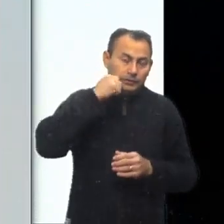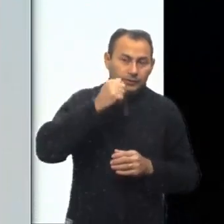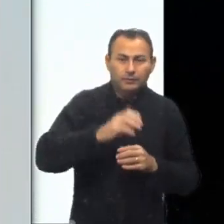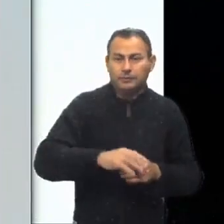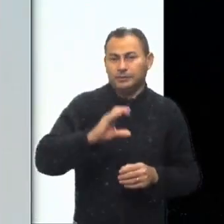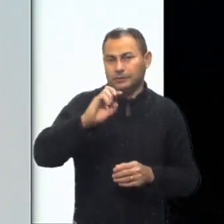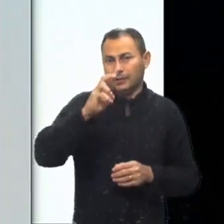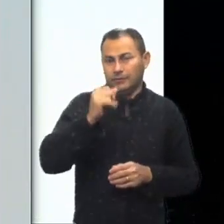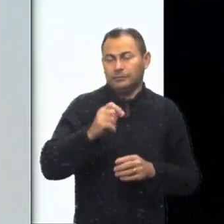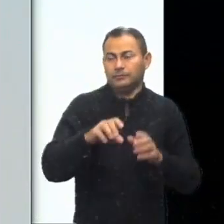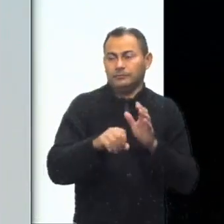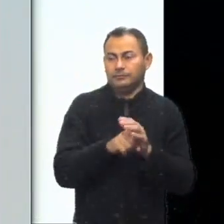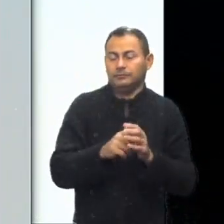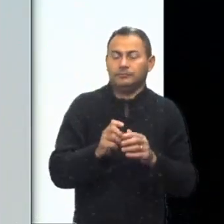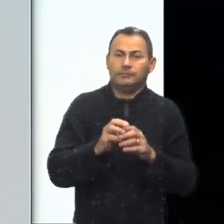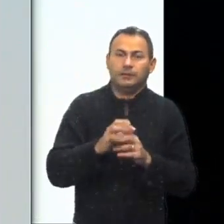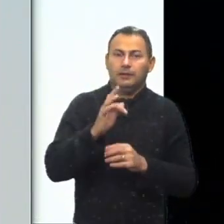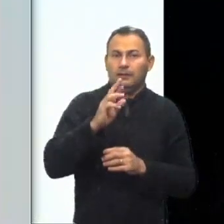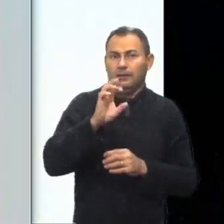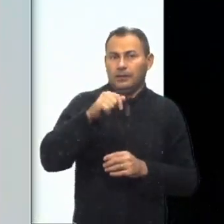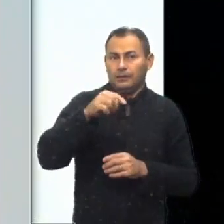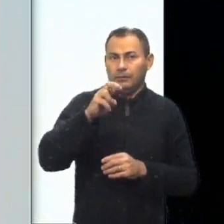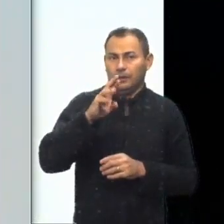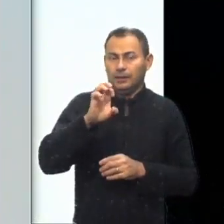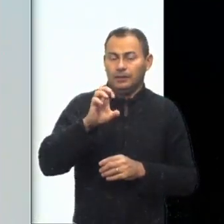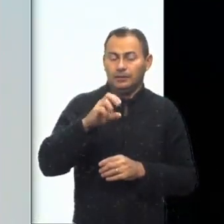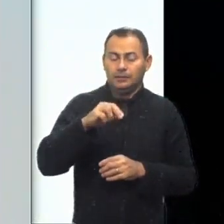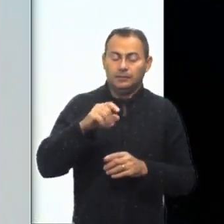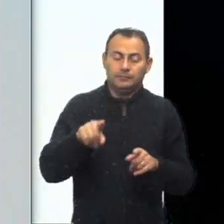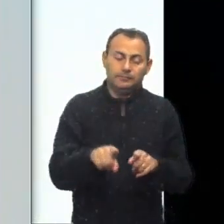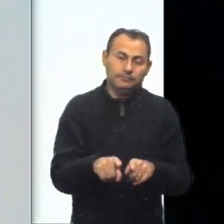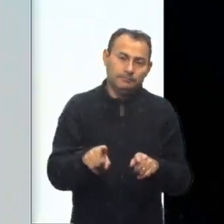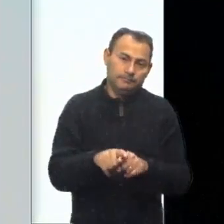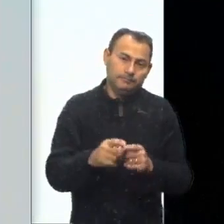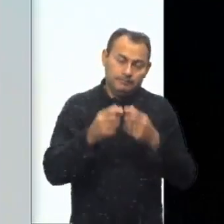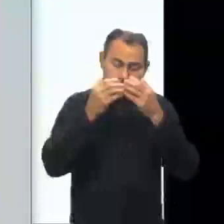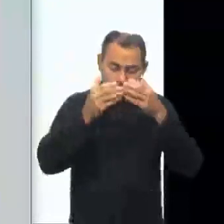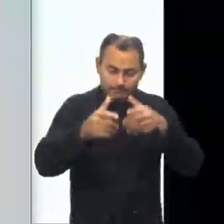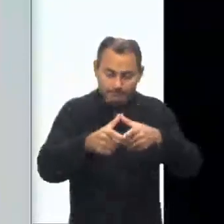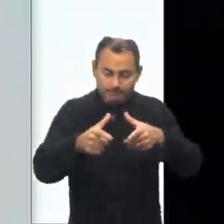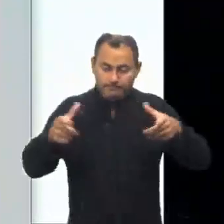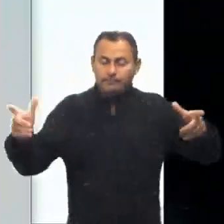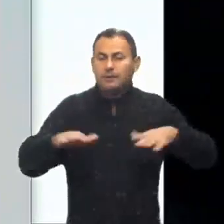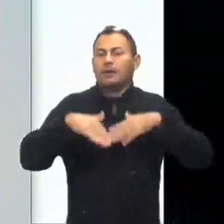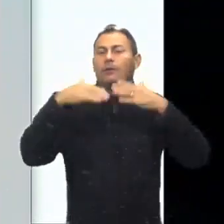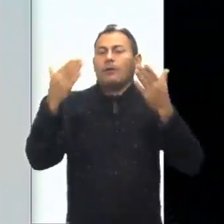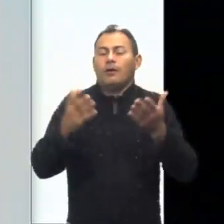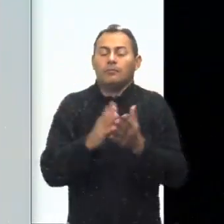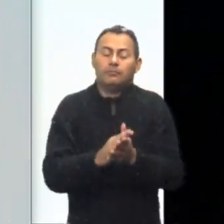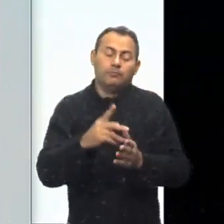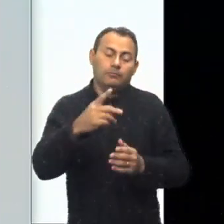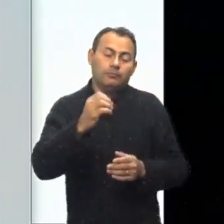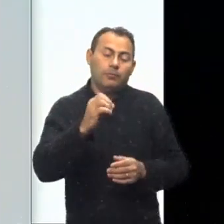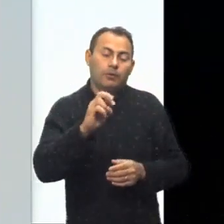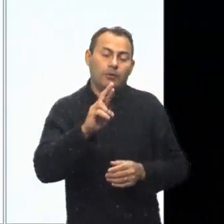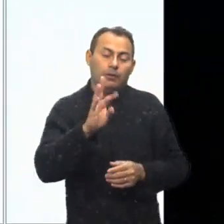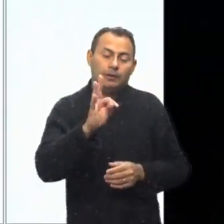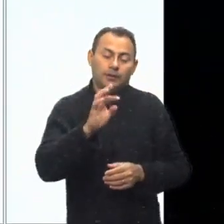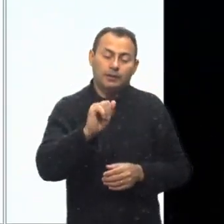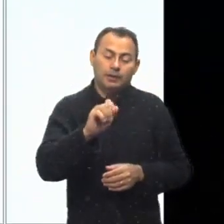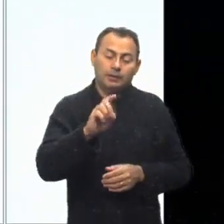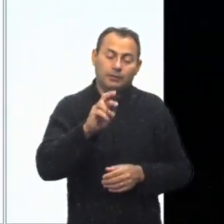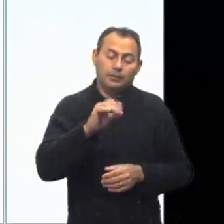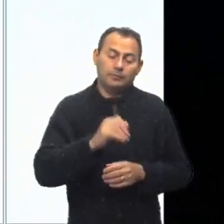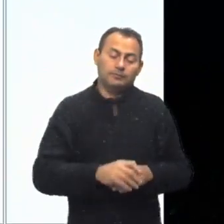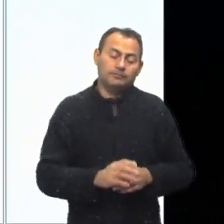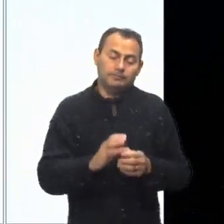fase, modulação por chaveamento de frequência, por amplitude e qual que é a portadora. Então,